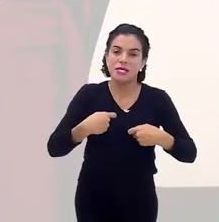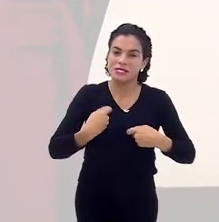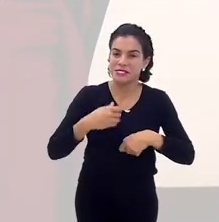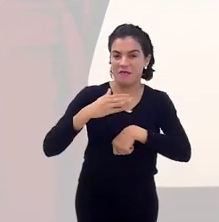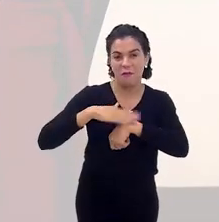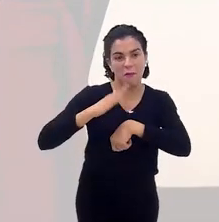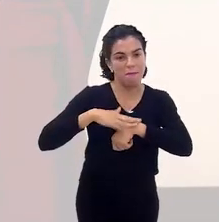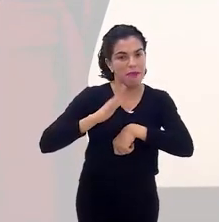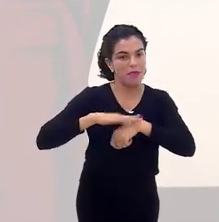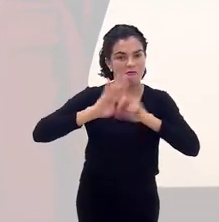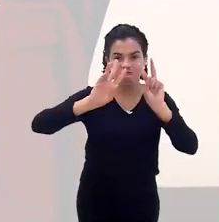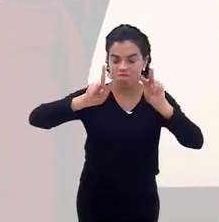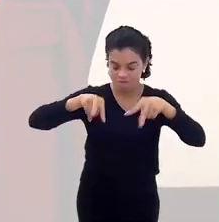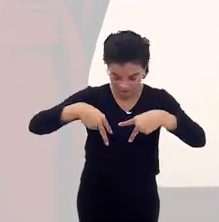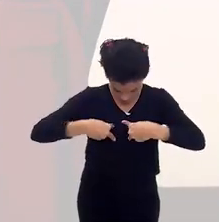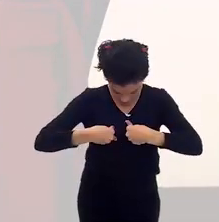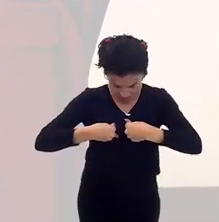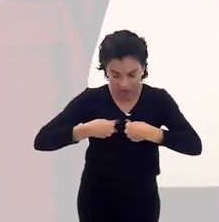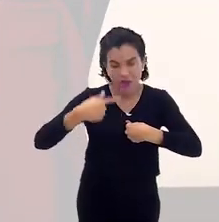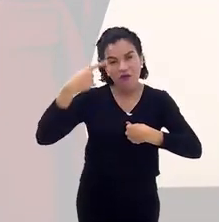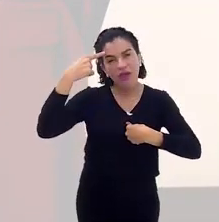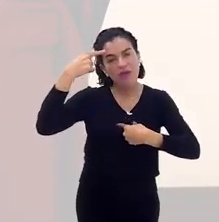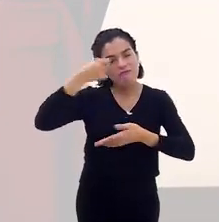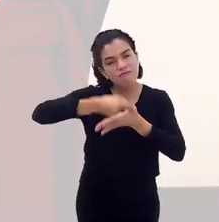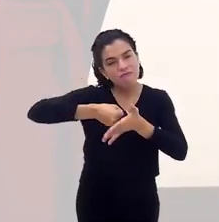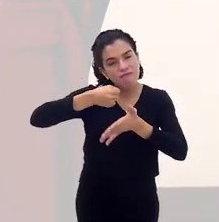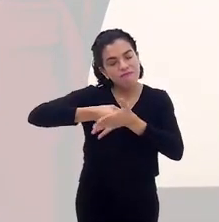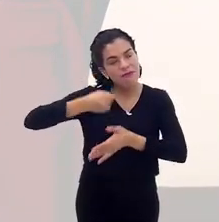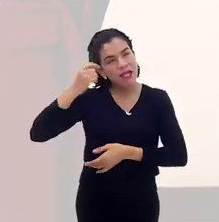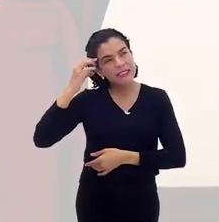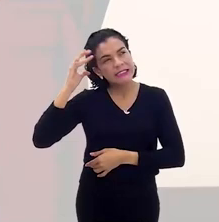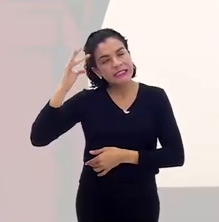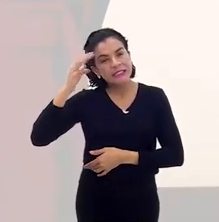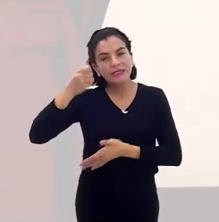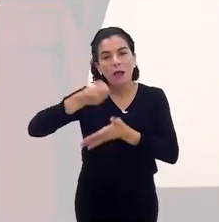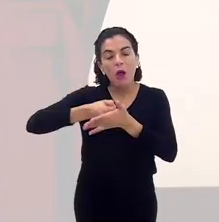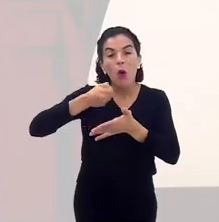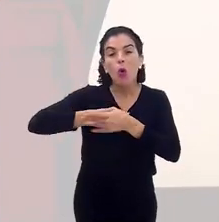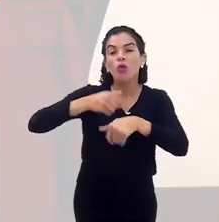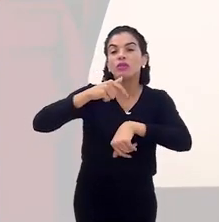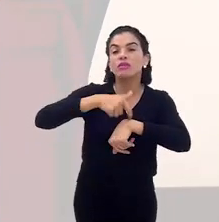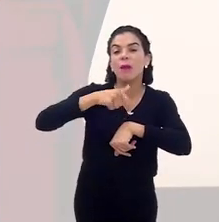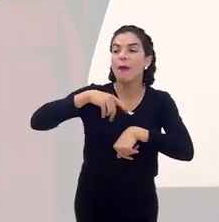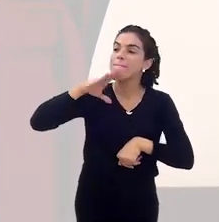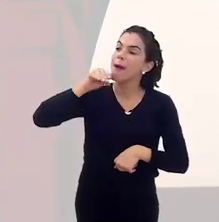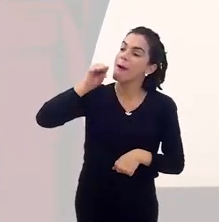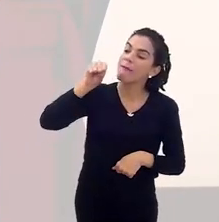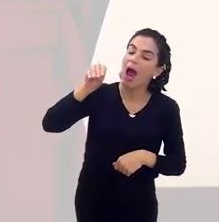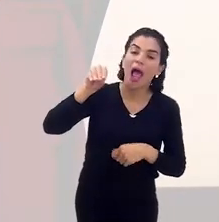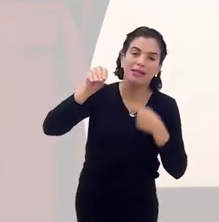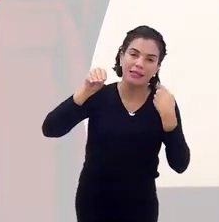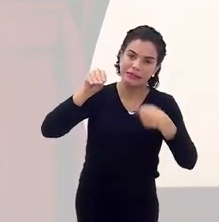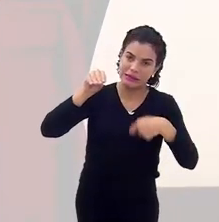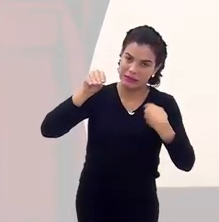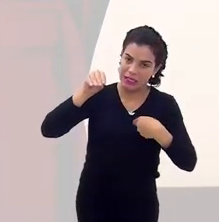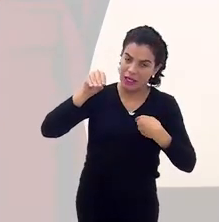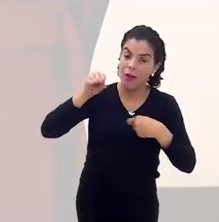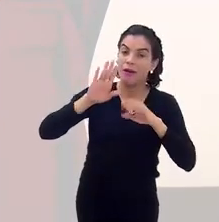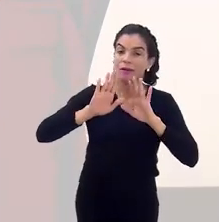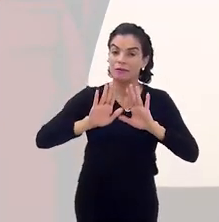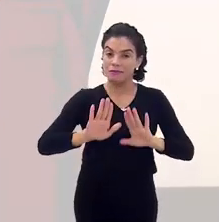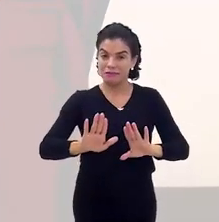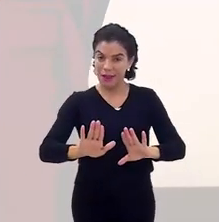porque eu precisava daquele momento. E fiquei pensando nisso que ela falou, do tempo que você fala. Era necessário.